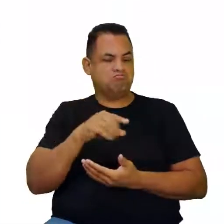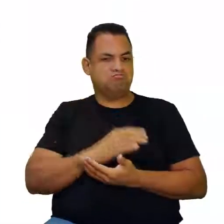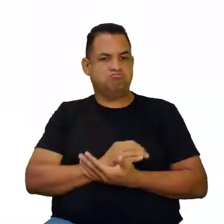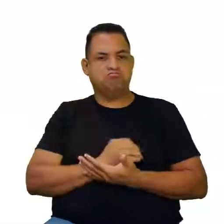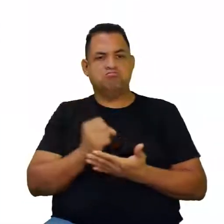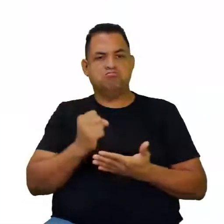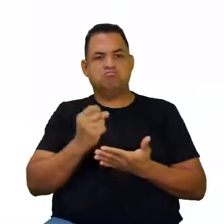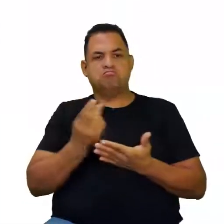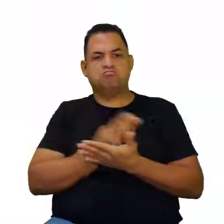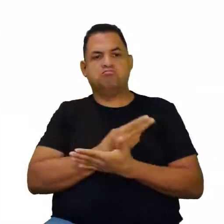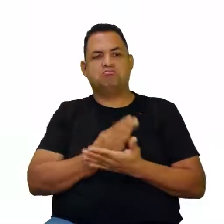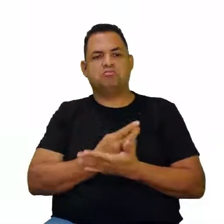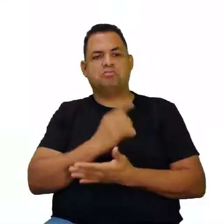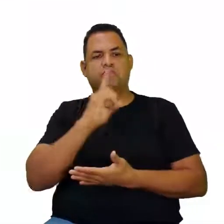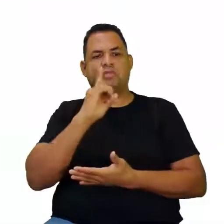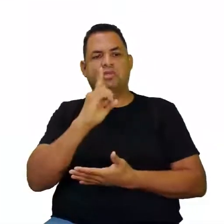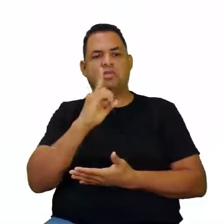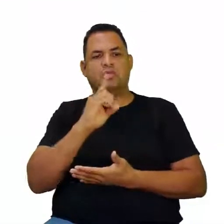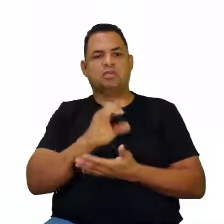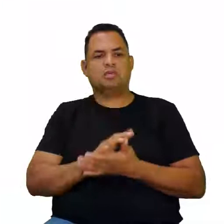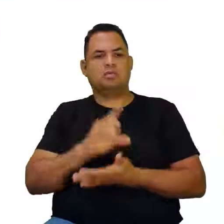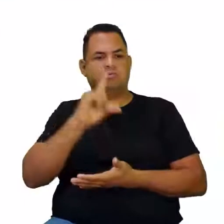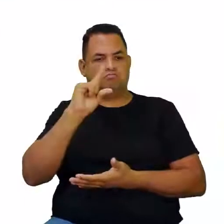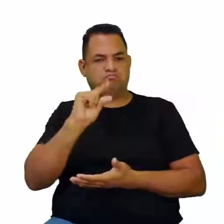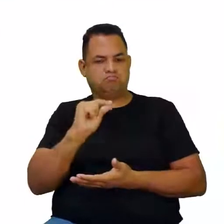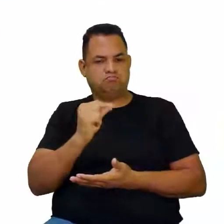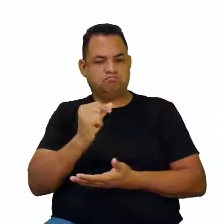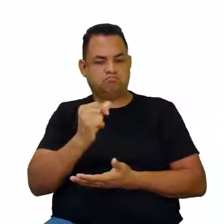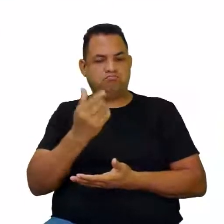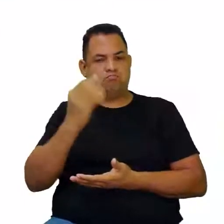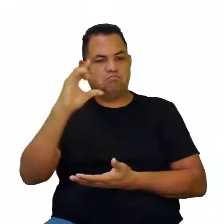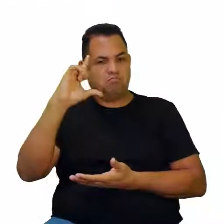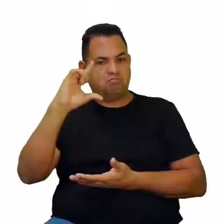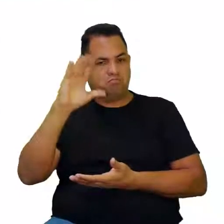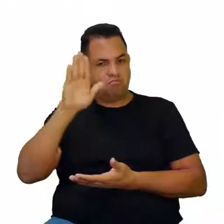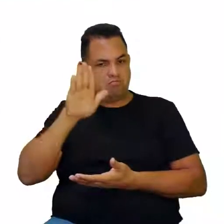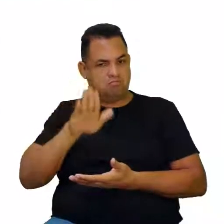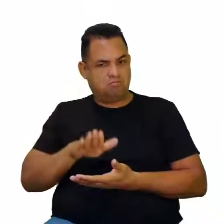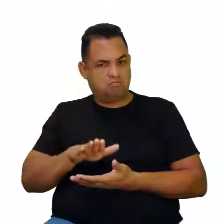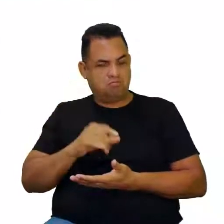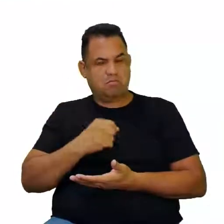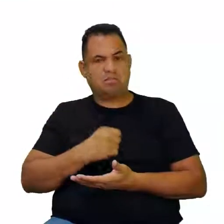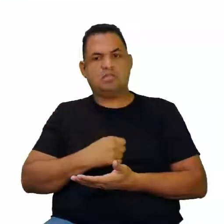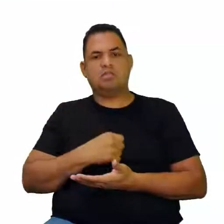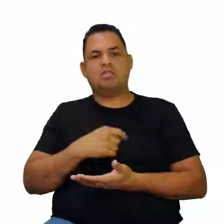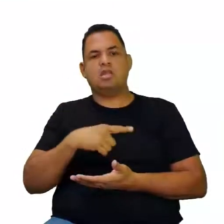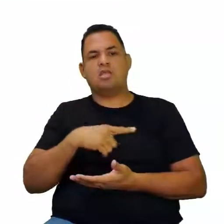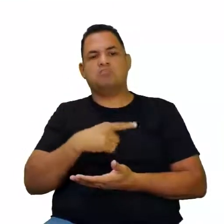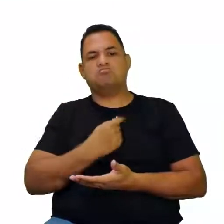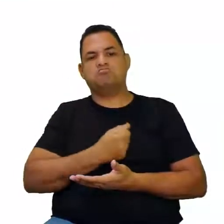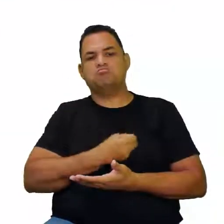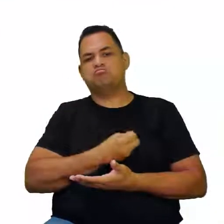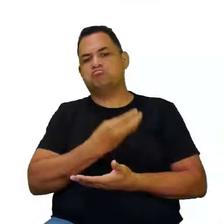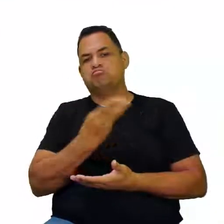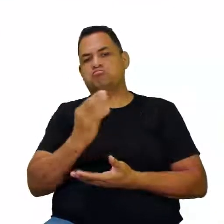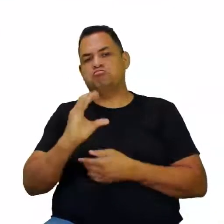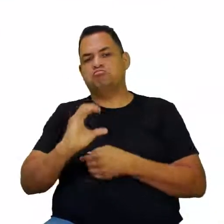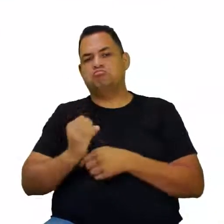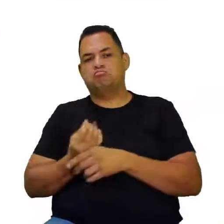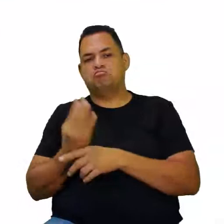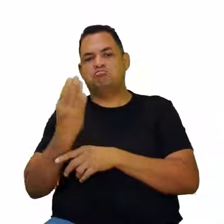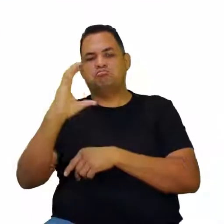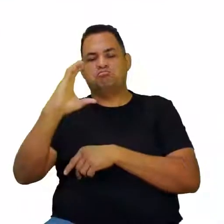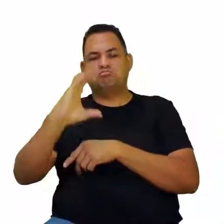Letra D. Ela é mais barata que as demais e emite grande quantidade de carbono? Não, ela nem emite